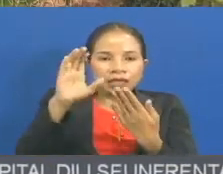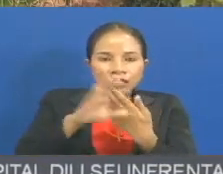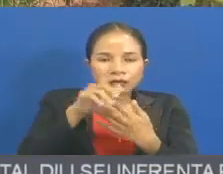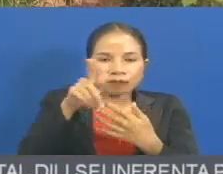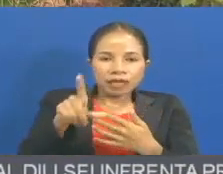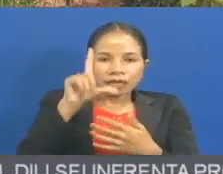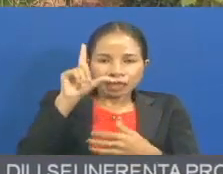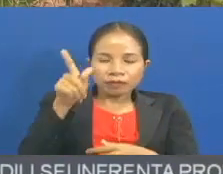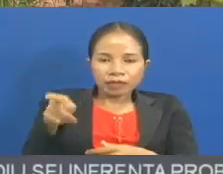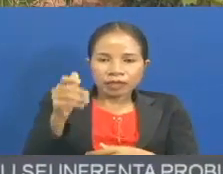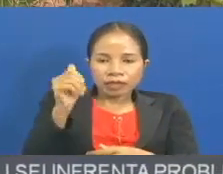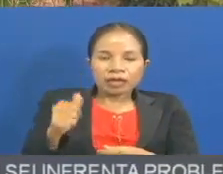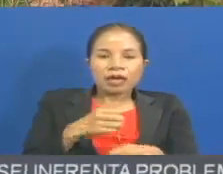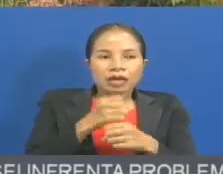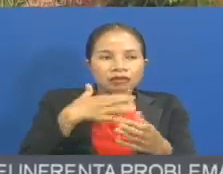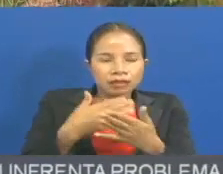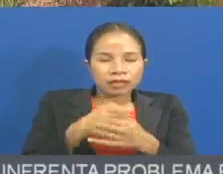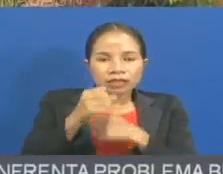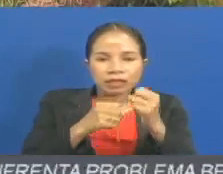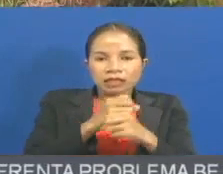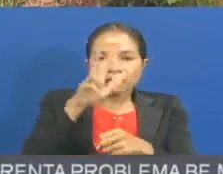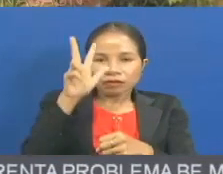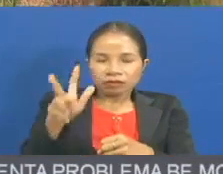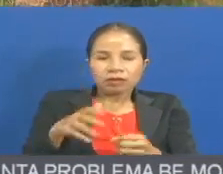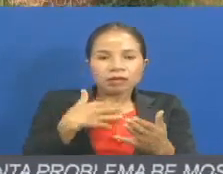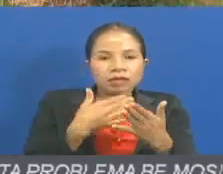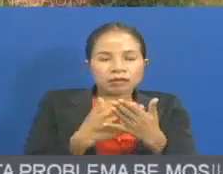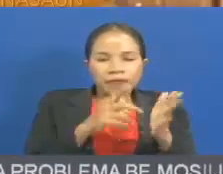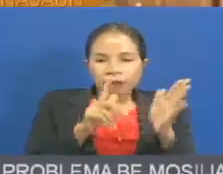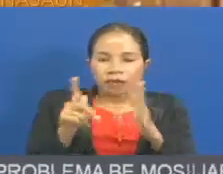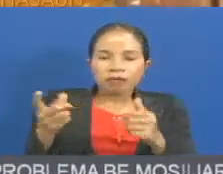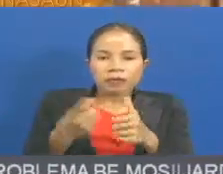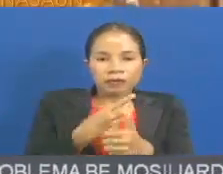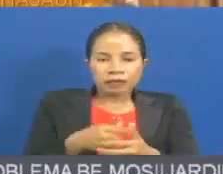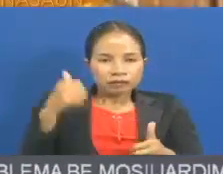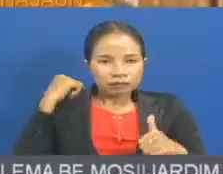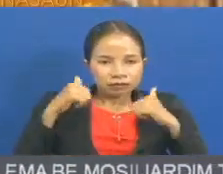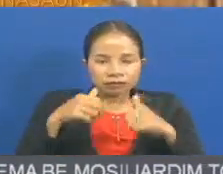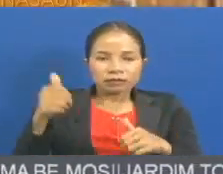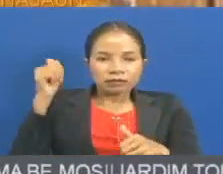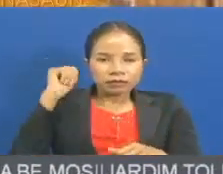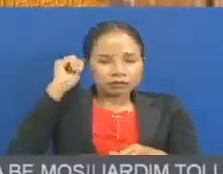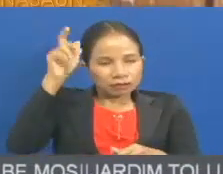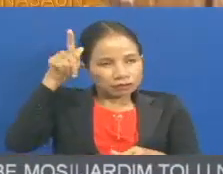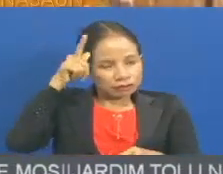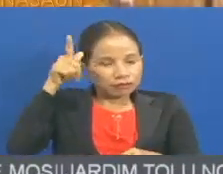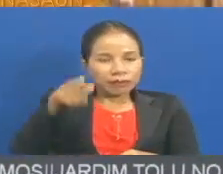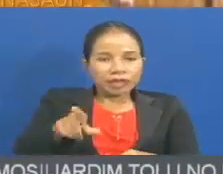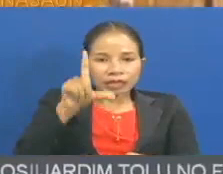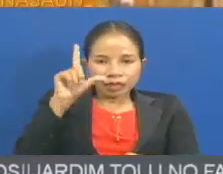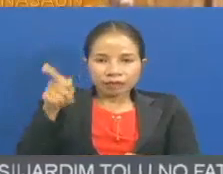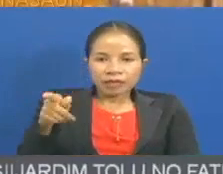PLPA niente, e halo dia que é tina tudo ne laran, e da nema plano primeiro. Atividades campanha política PLPA e